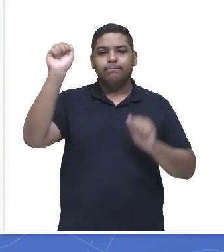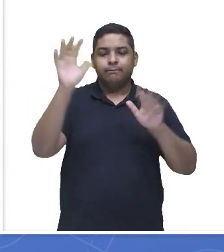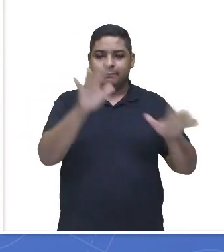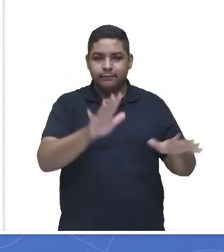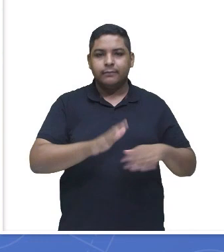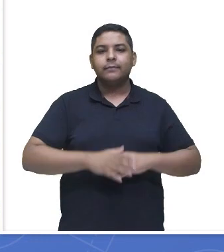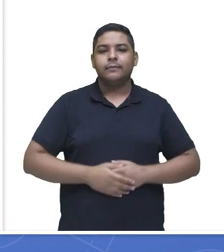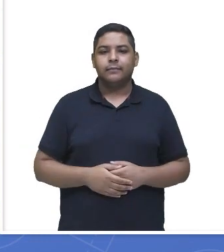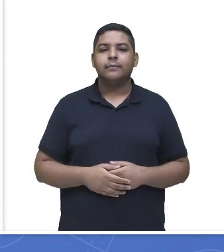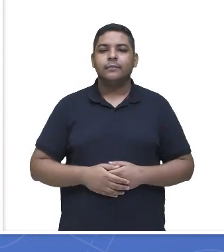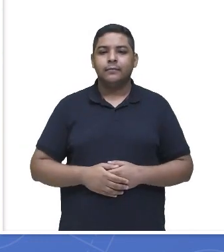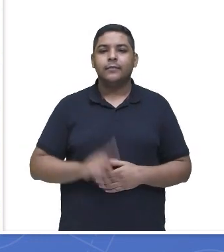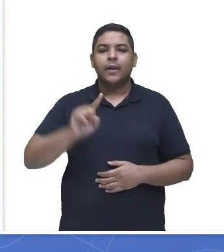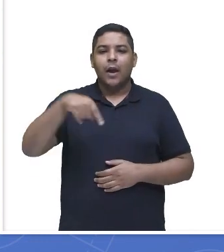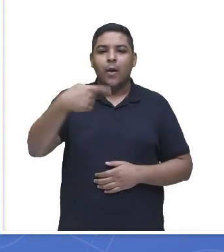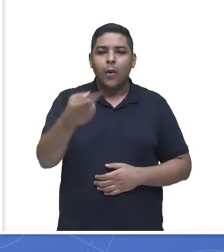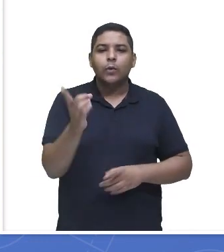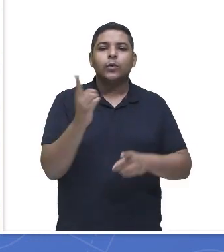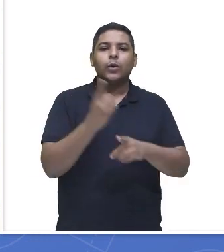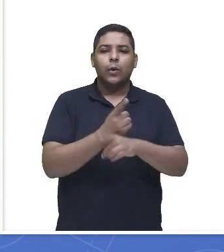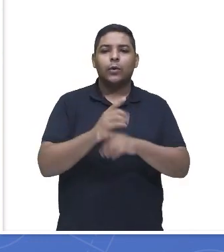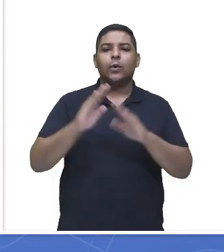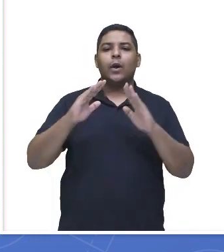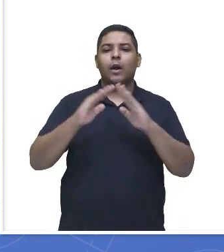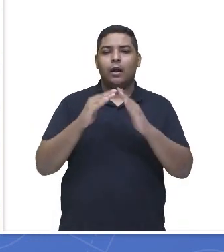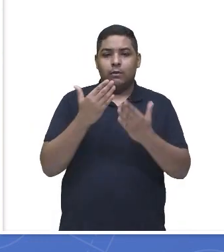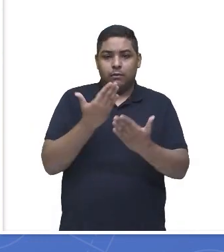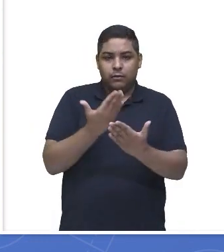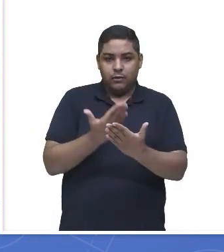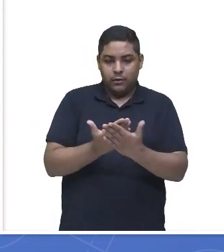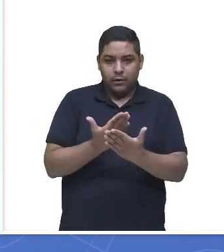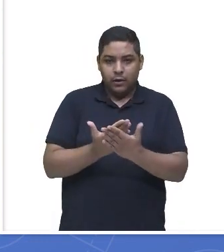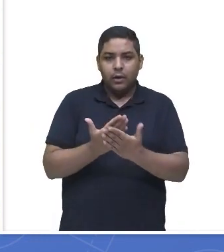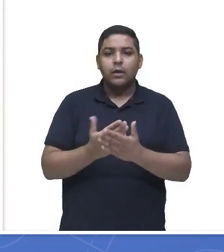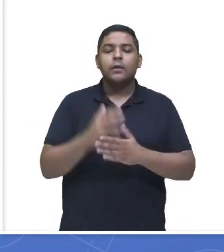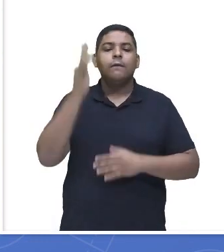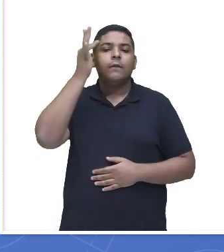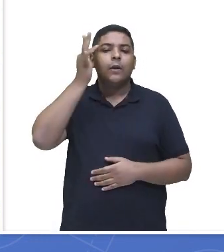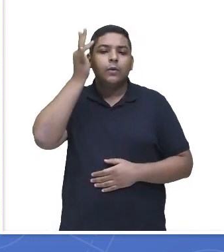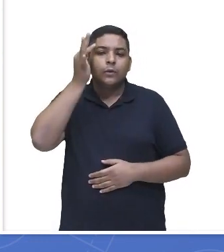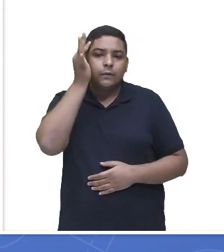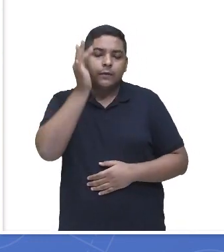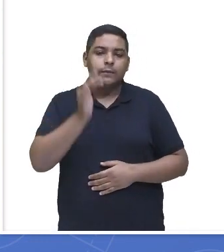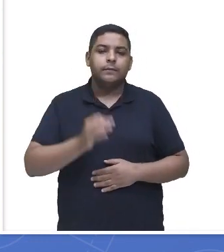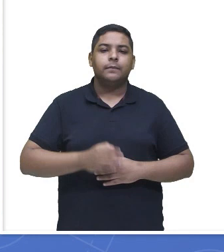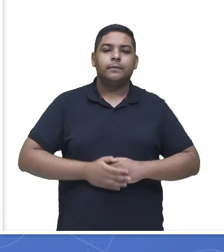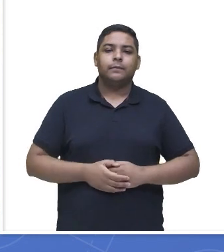até o nosso próximo encontro no Aula em Casa de Filosofia.